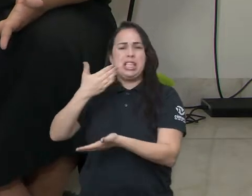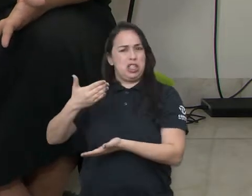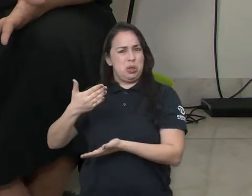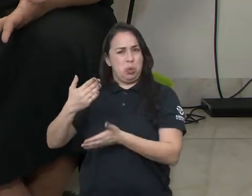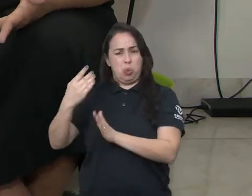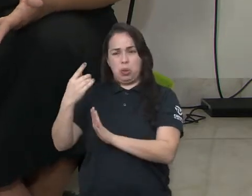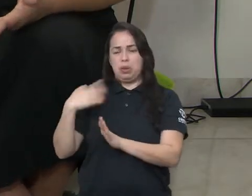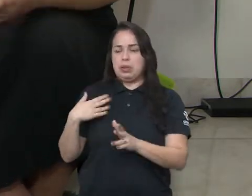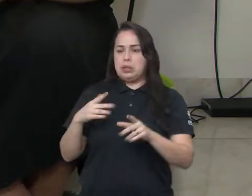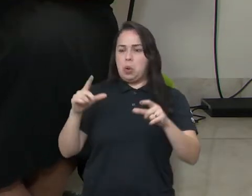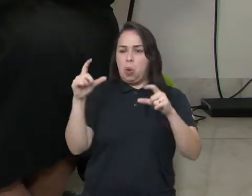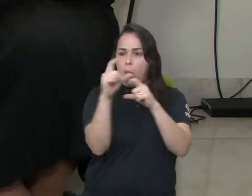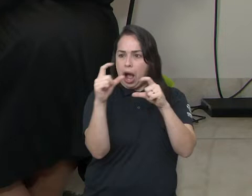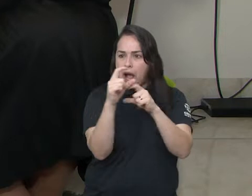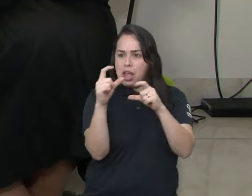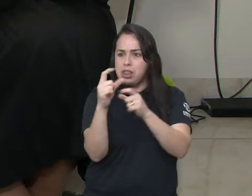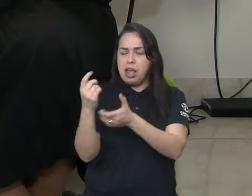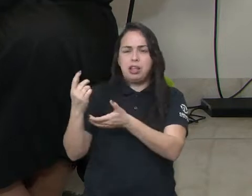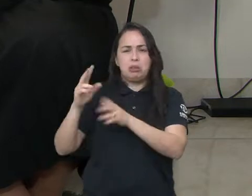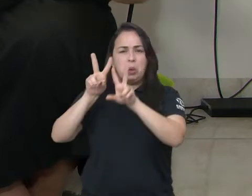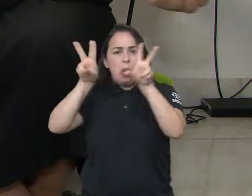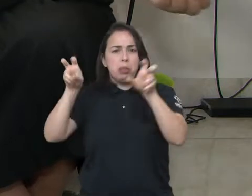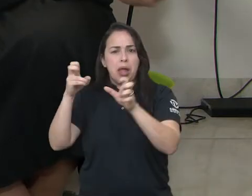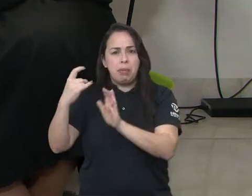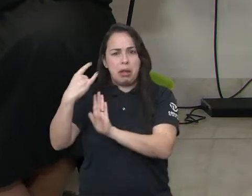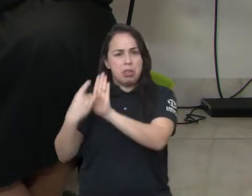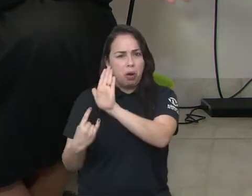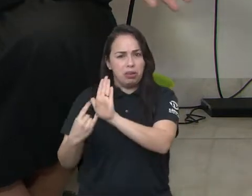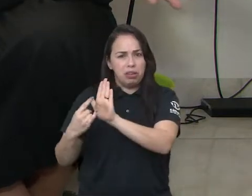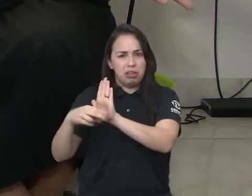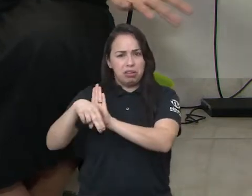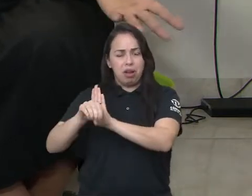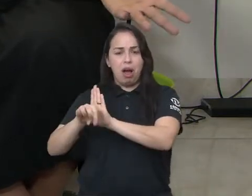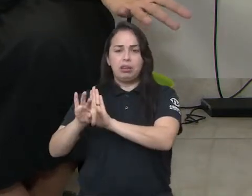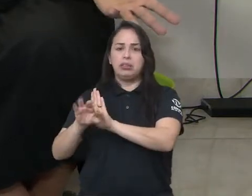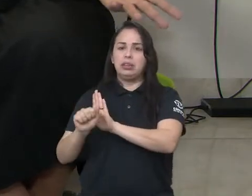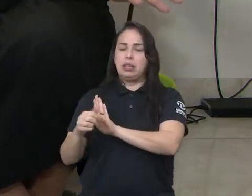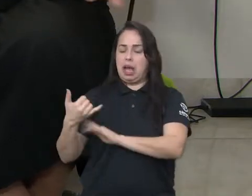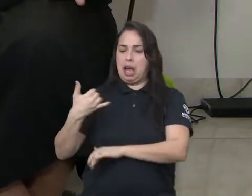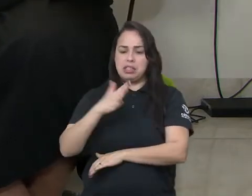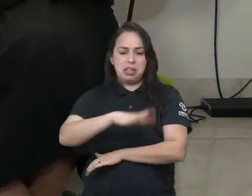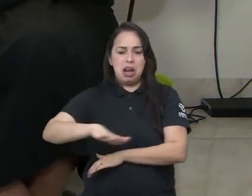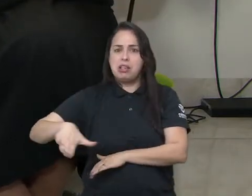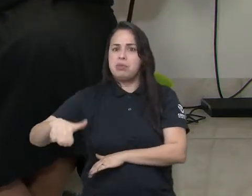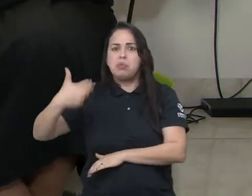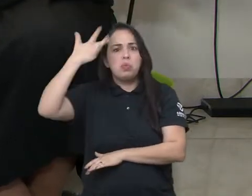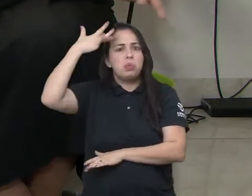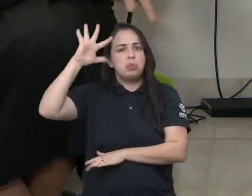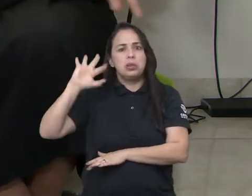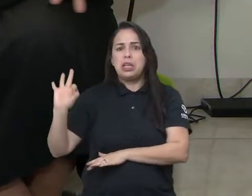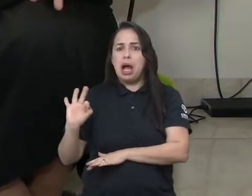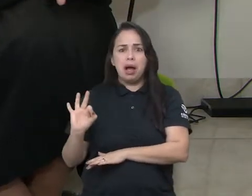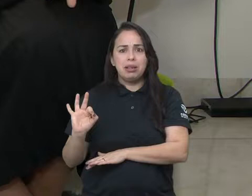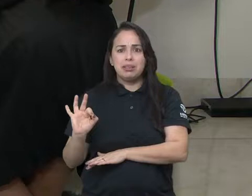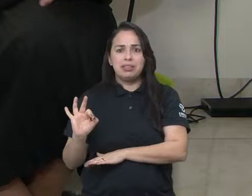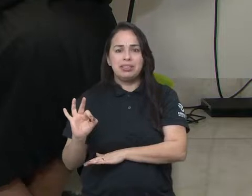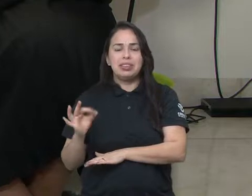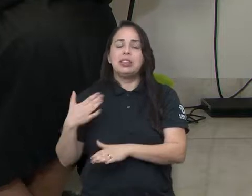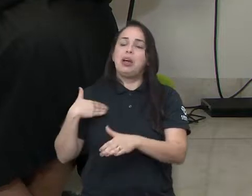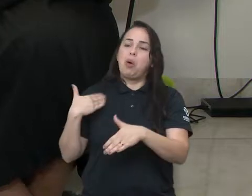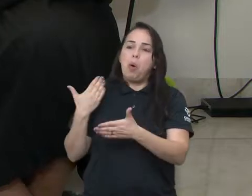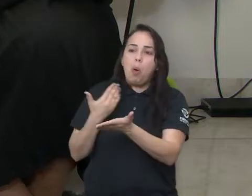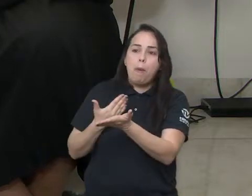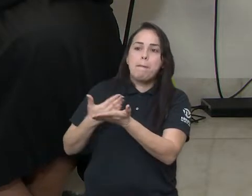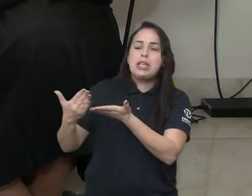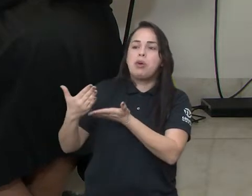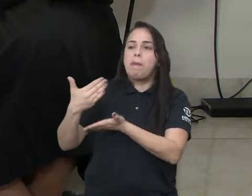Sem noção total. Tipo, crianças, façam quadrinhos e histórias sobre nota fiscal. E as crianças até então nem sabiam o que era uma nota fiscal, porque foi